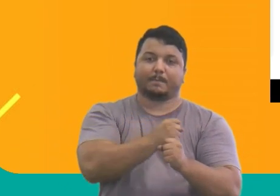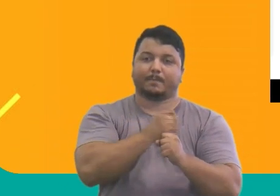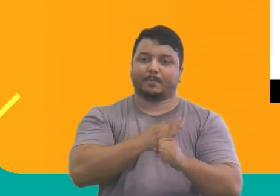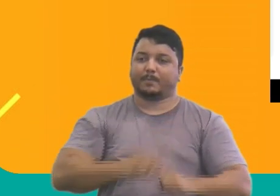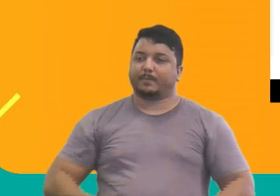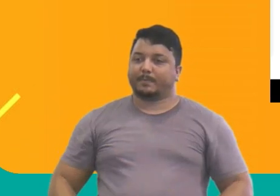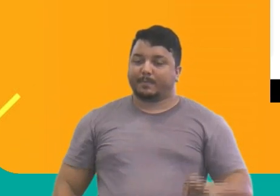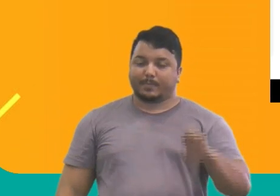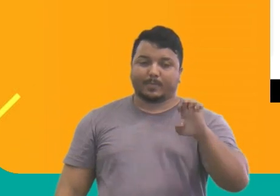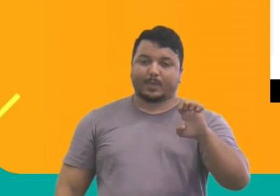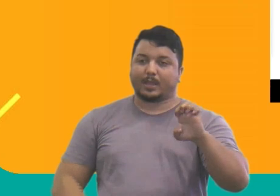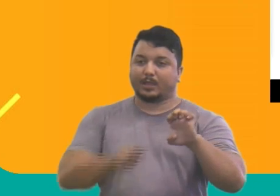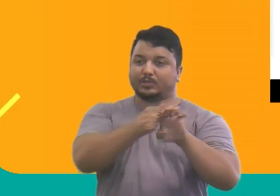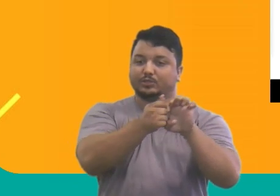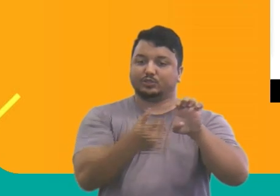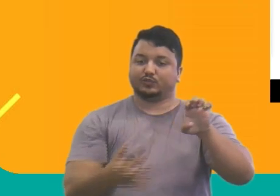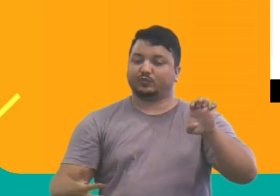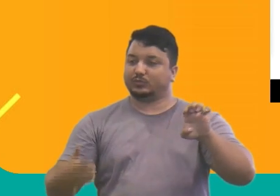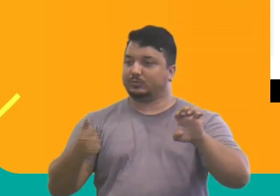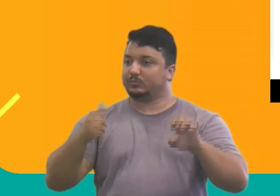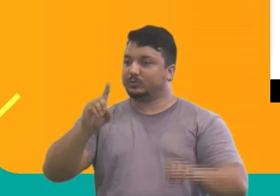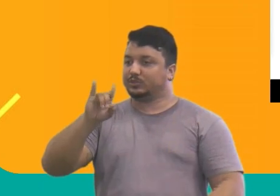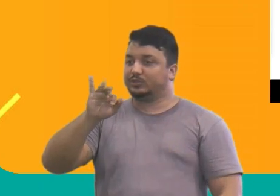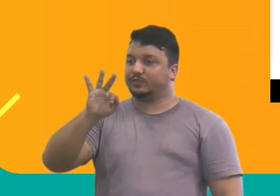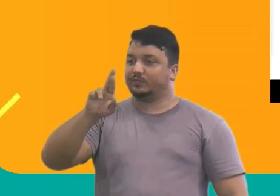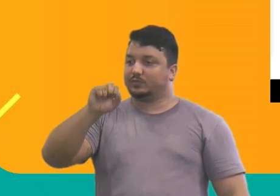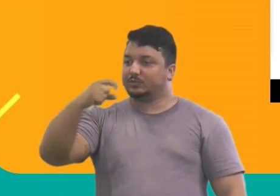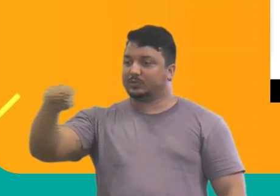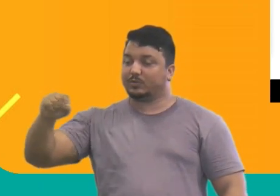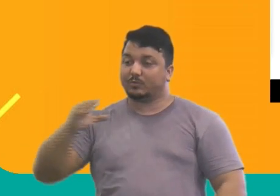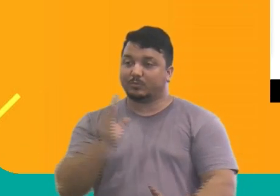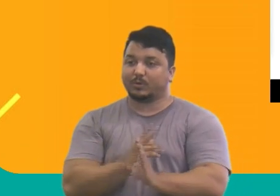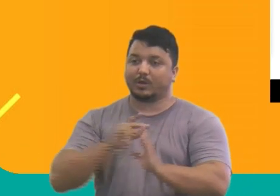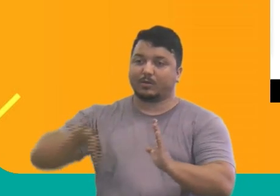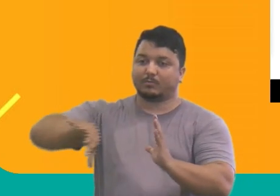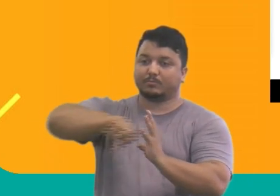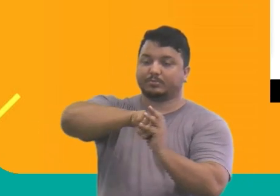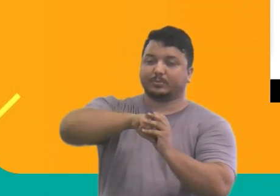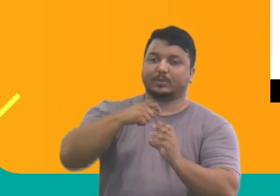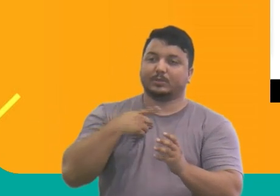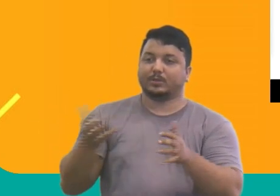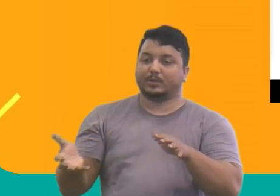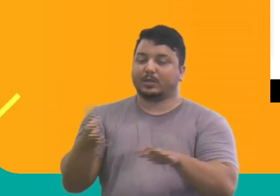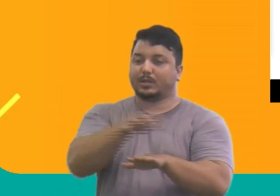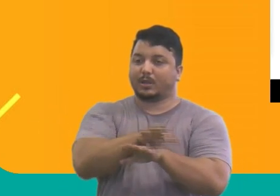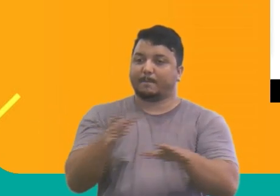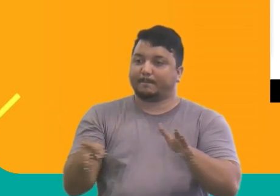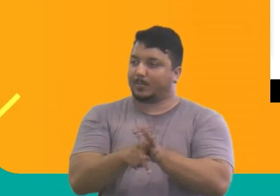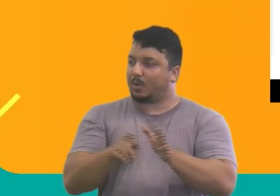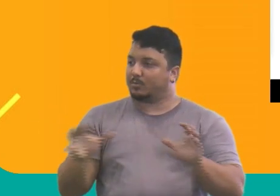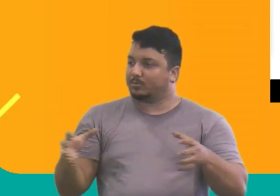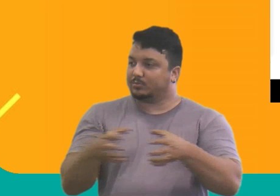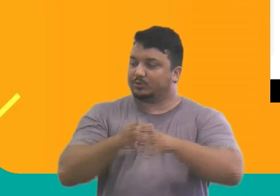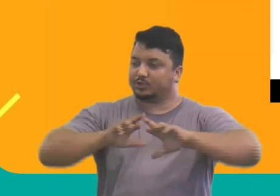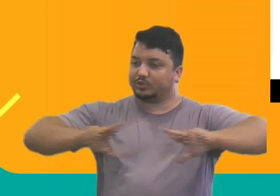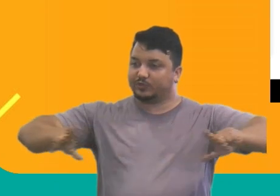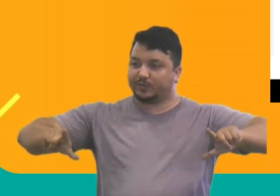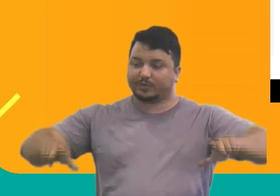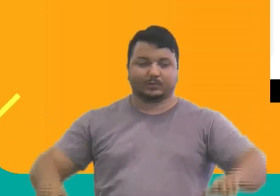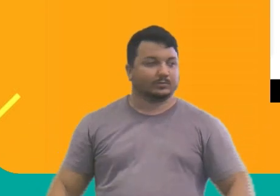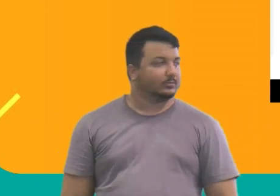E, difusão, porque o transporte ocorreu a favor de um gradiente de concentração.